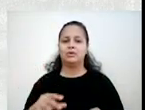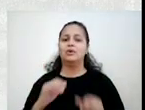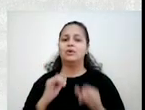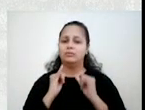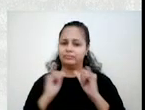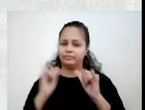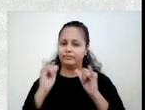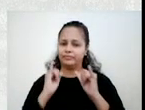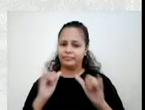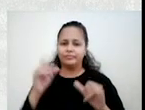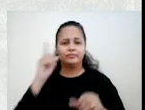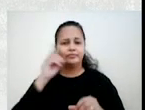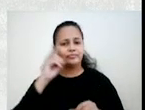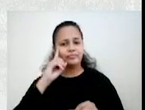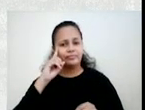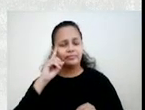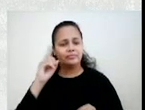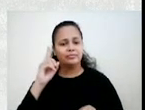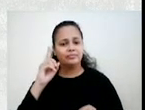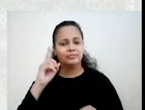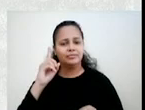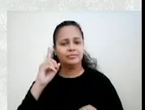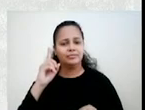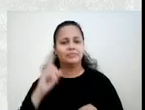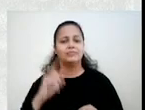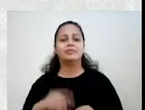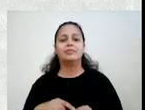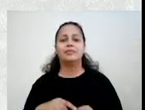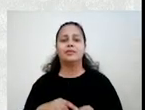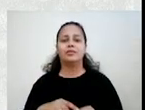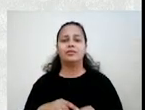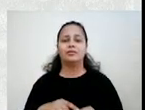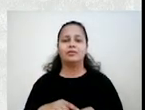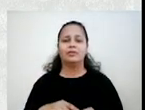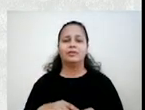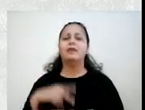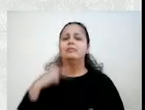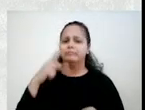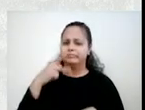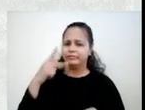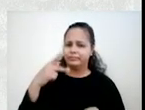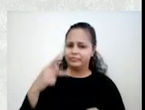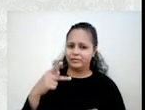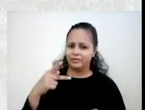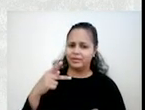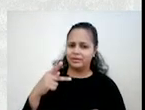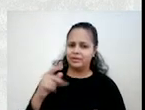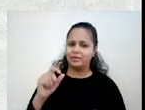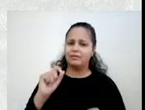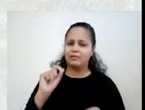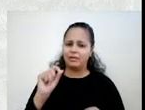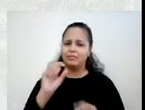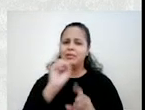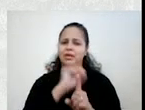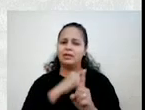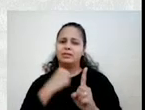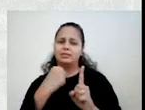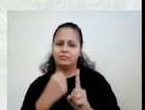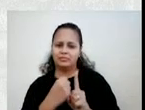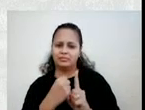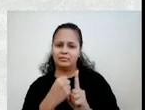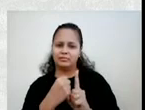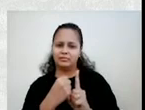né, dos grêmios e clubes de afrodescendentes, passaram a denunciar as restrições